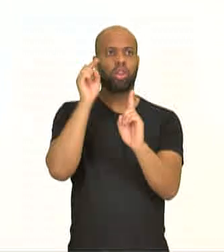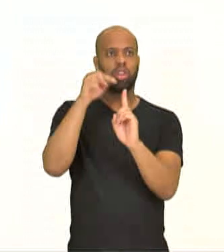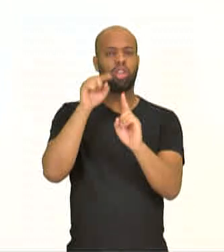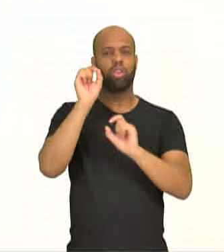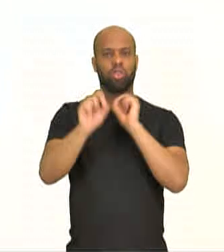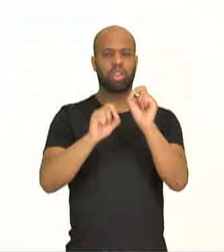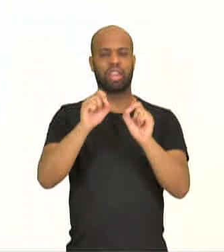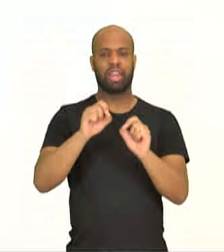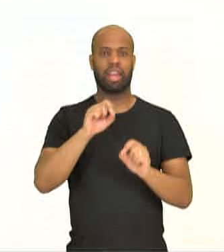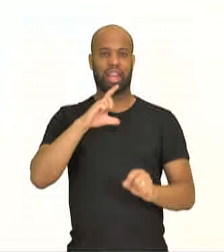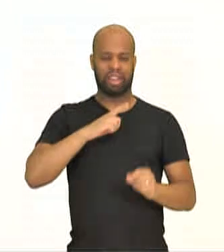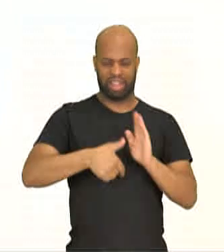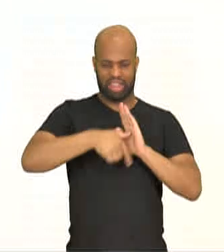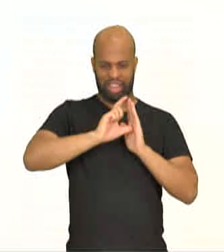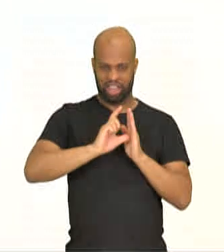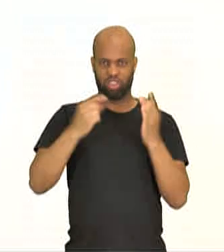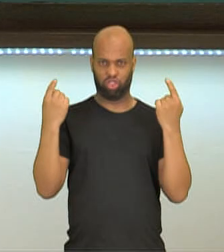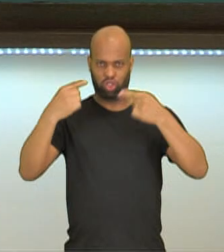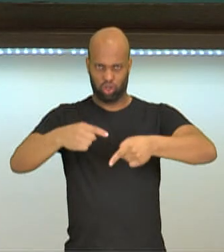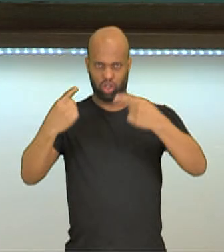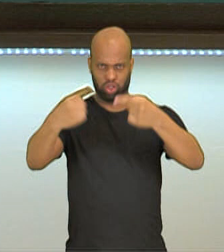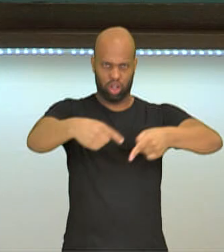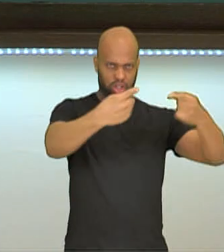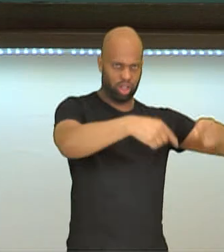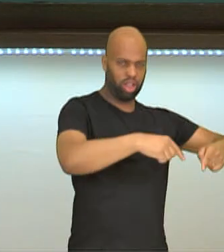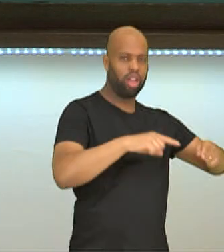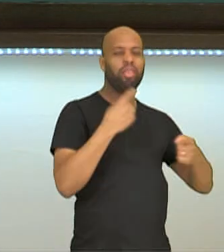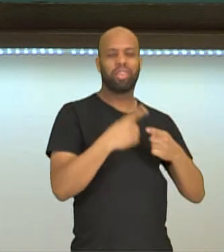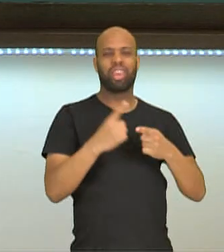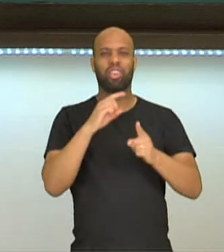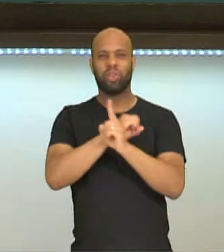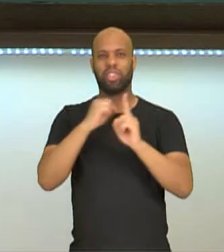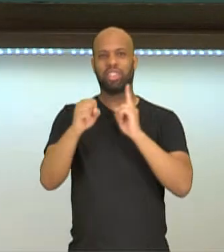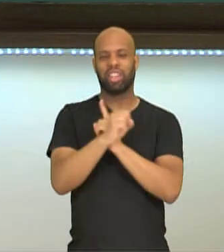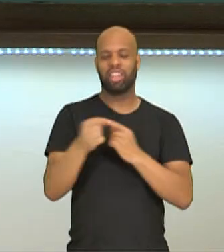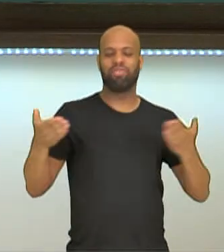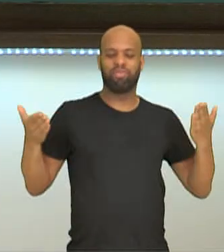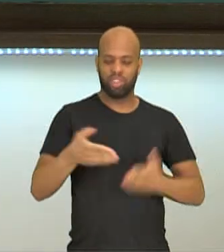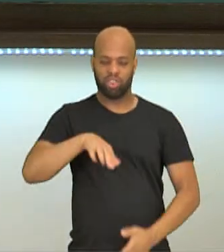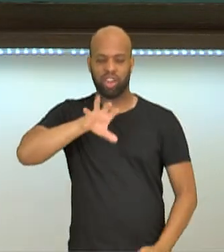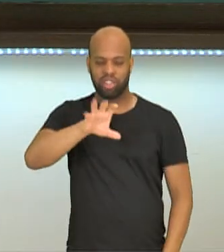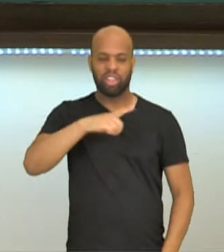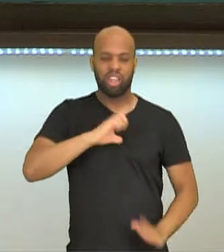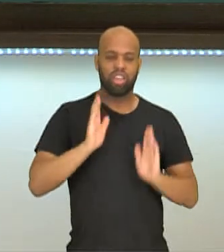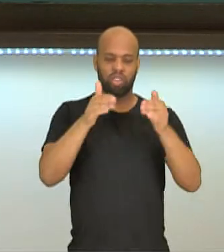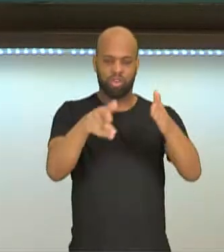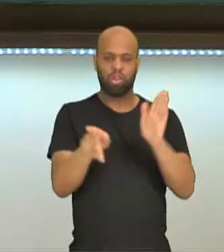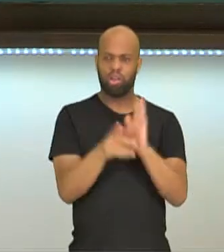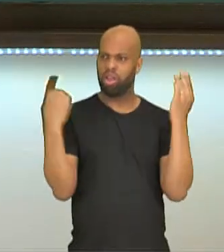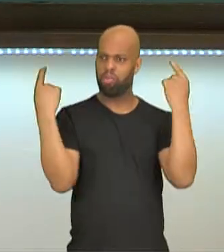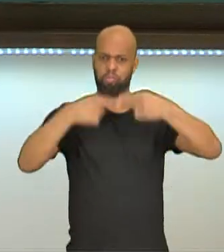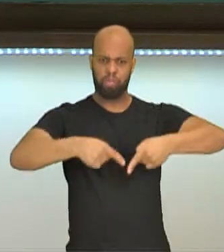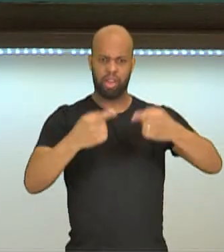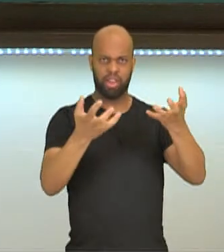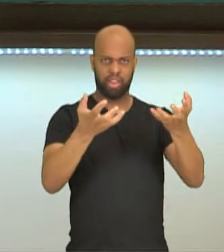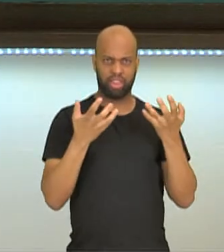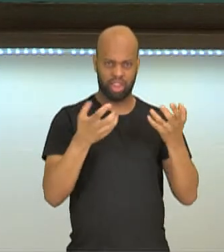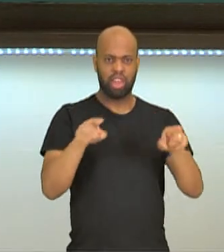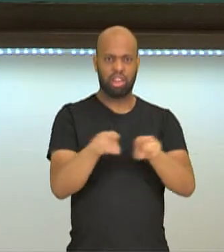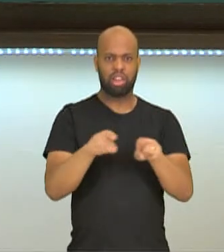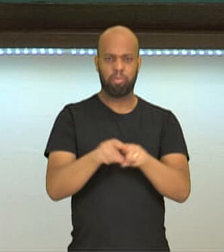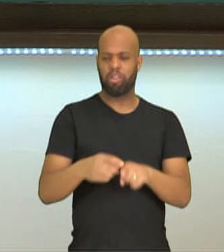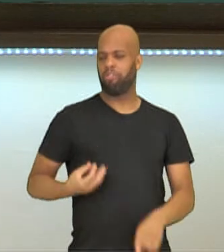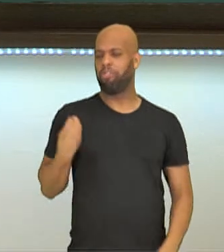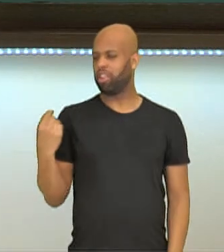a individualidade. A nossa sociedade atual, a nossa sociedade moderna, ela está muito voltada para a competição, para a